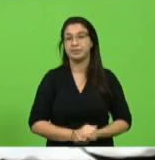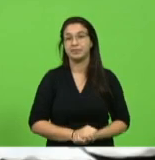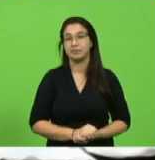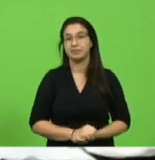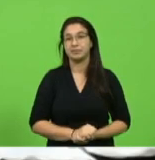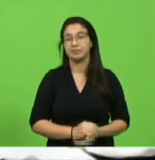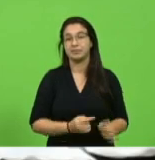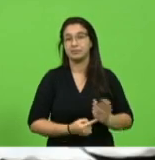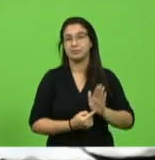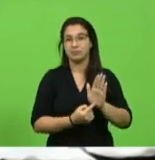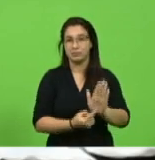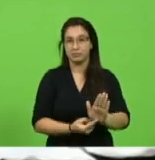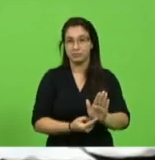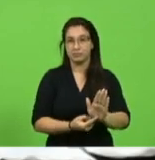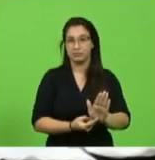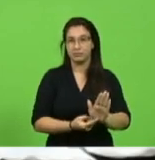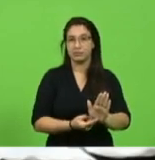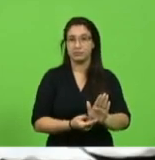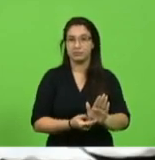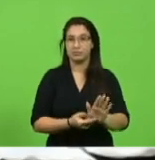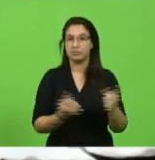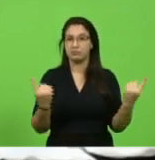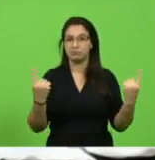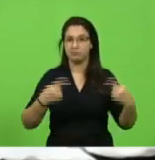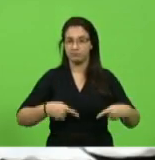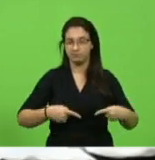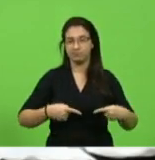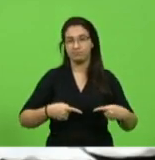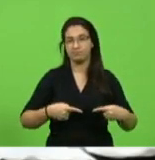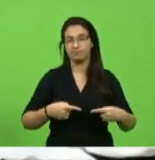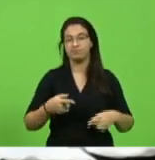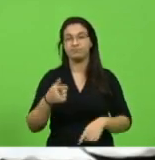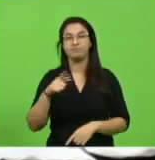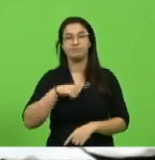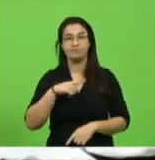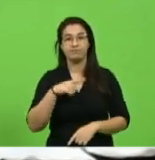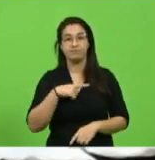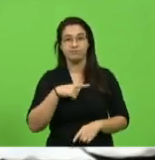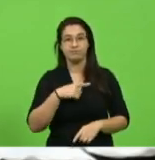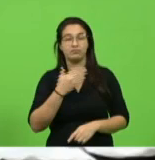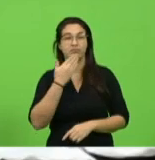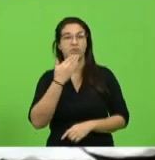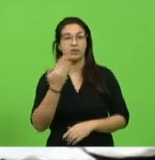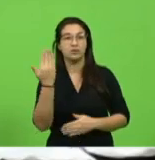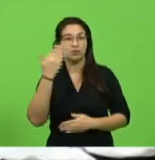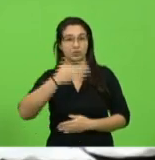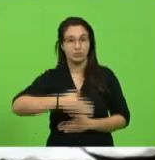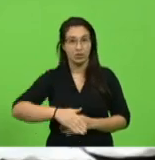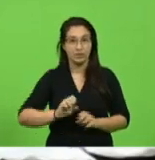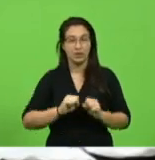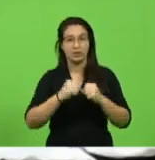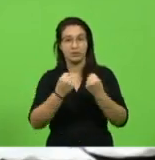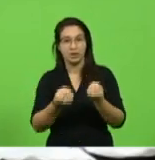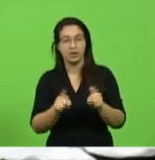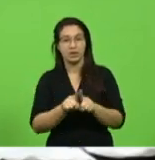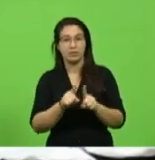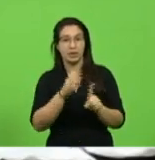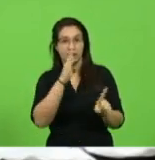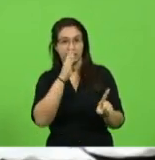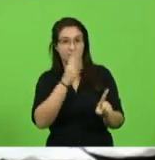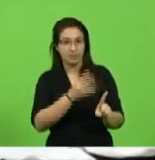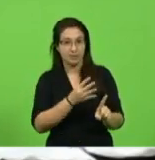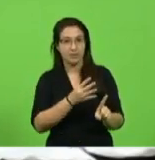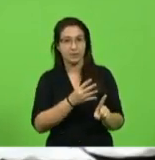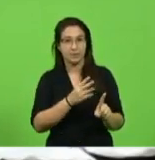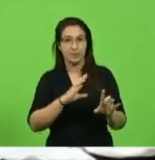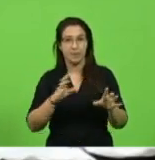Apresentado o libelo e sua contrariedade, além do requerimento de provas pela defesa e pela acusação, foram